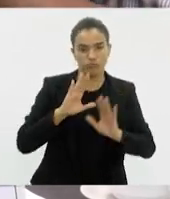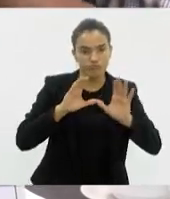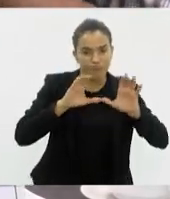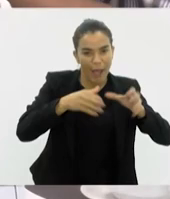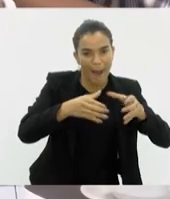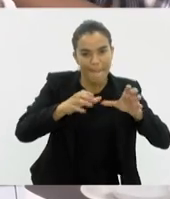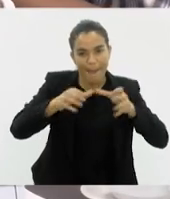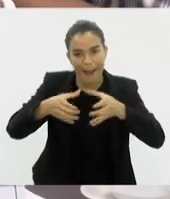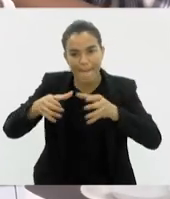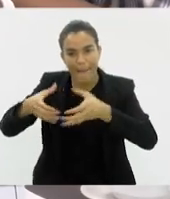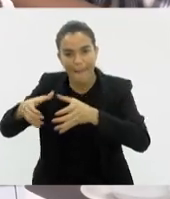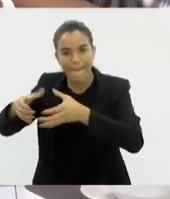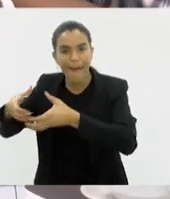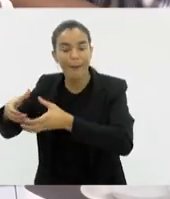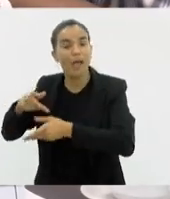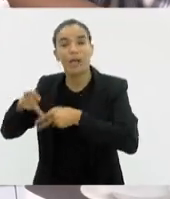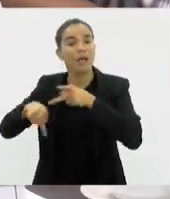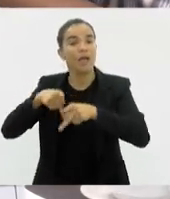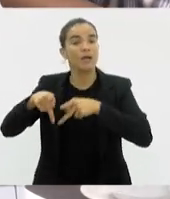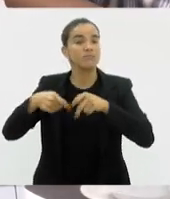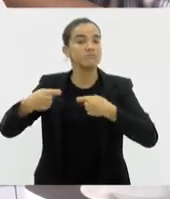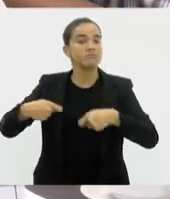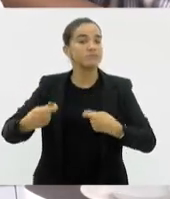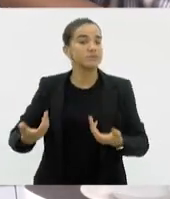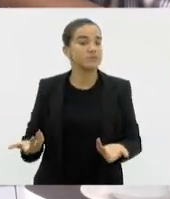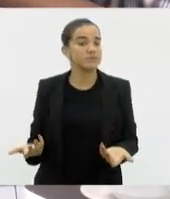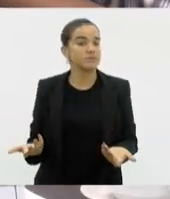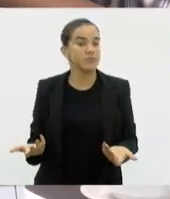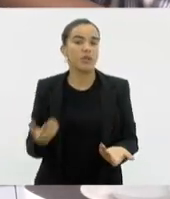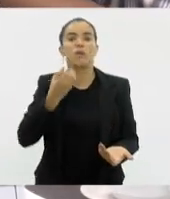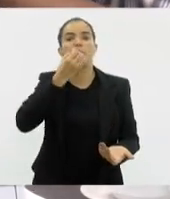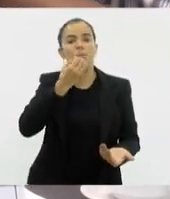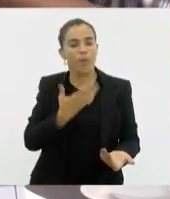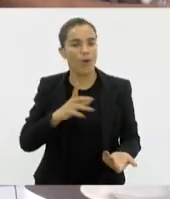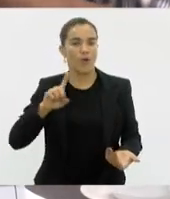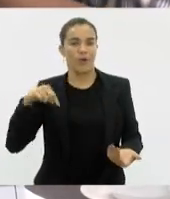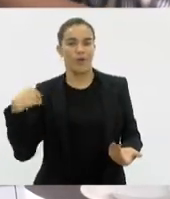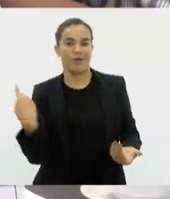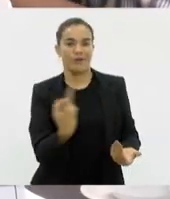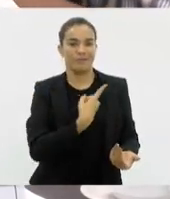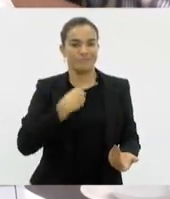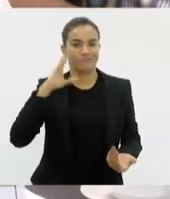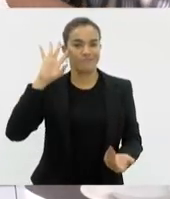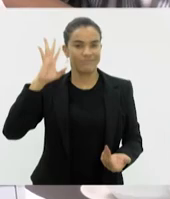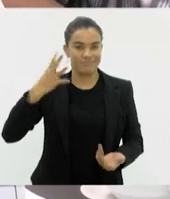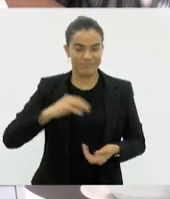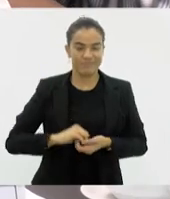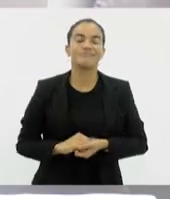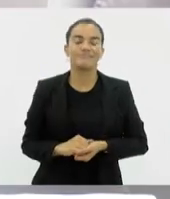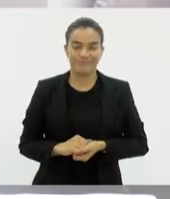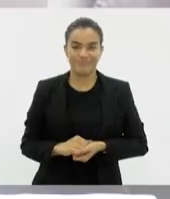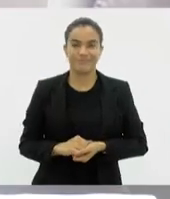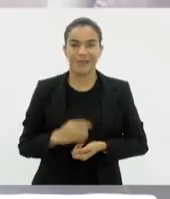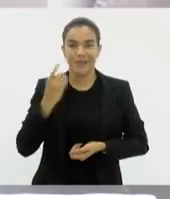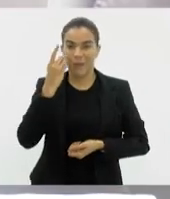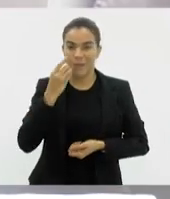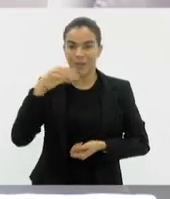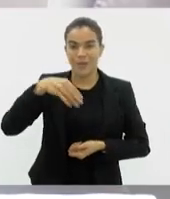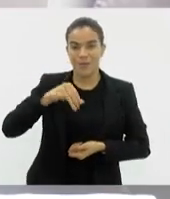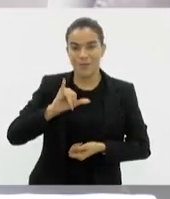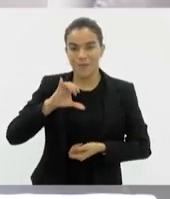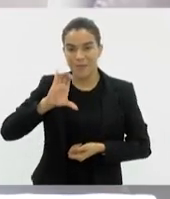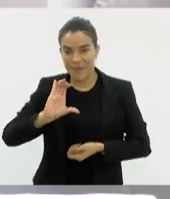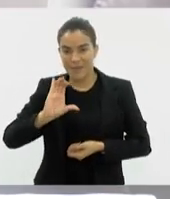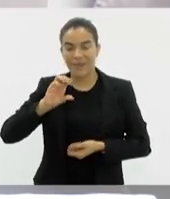caso, que é o que a população precisa. Então, que bom que chegamos todos a essa conclusão. Obrigado. Obrigado, deputado Mink. Deputado